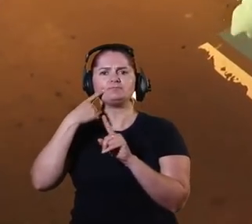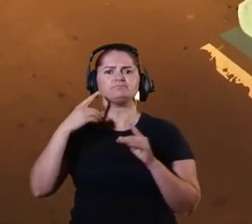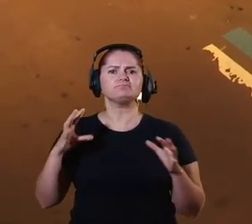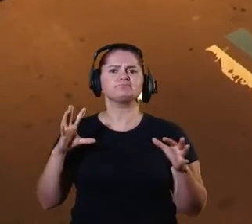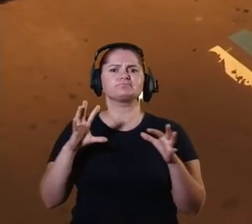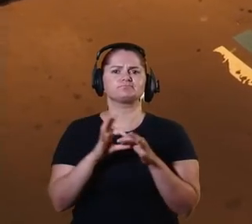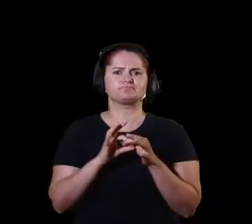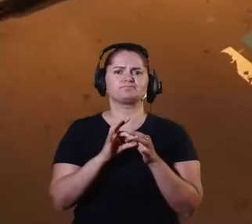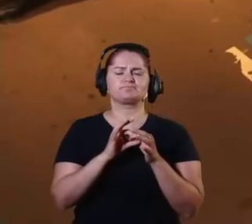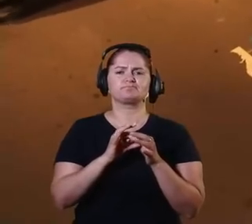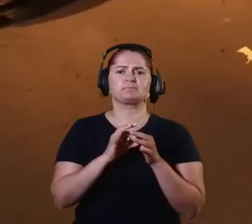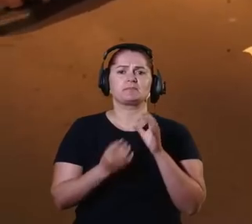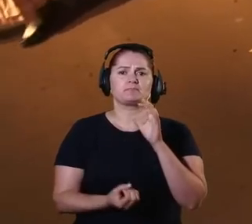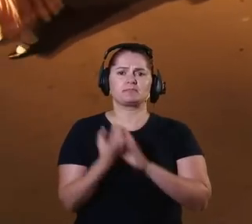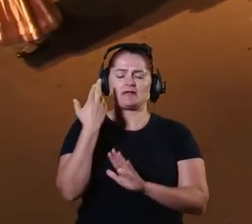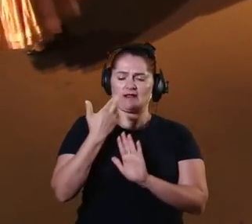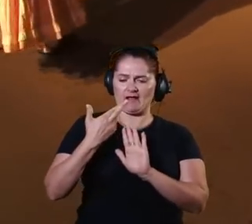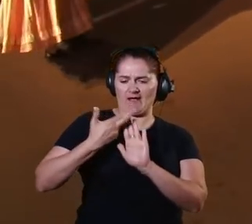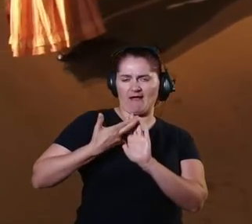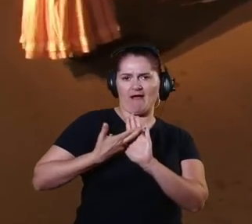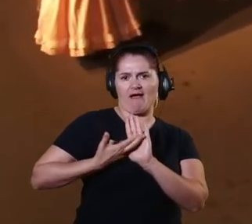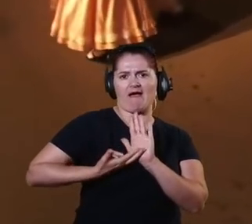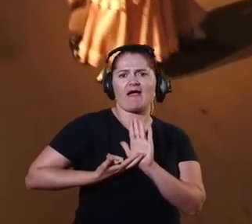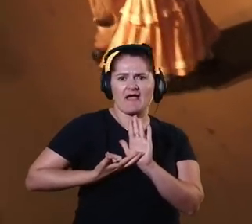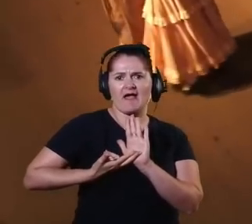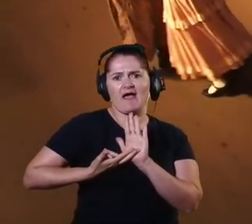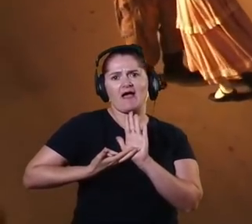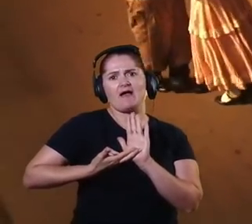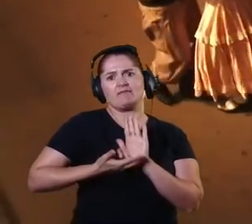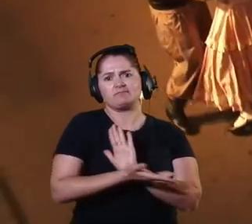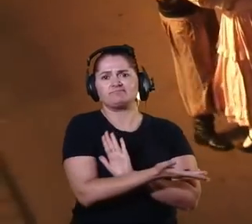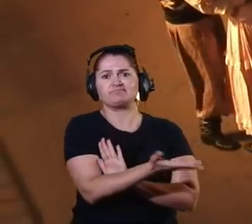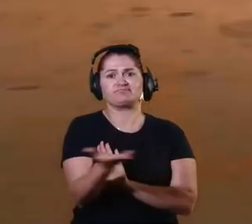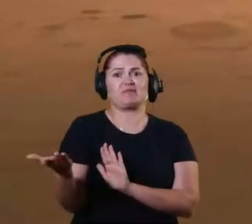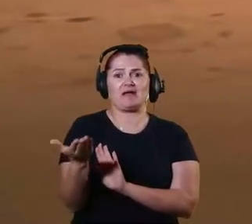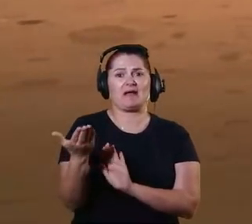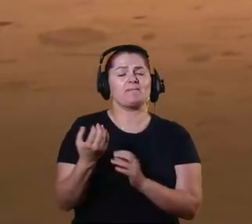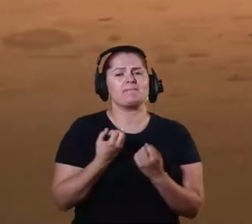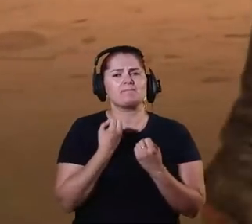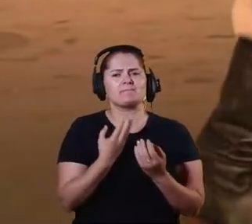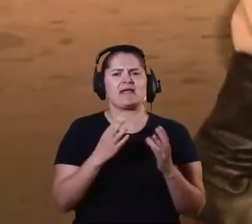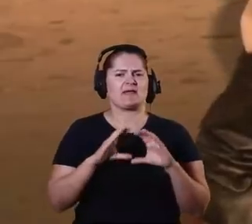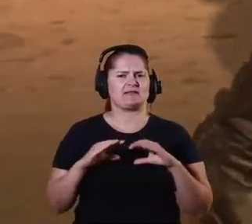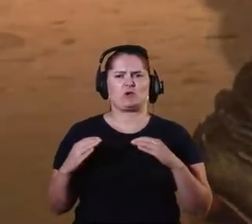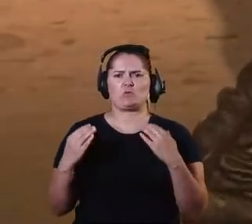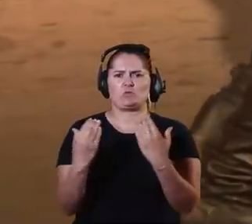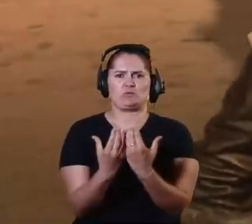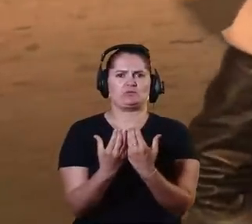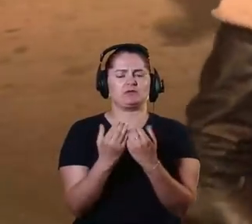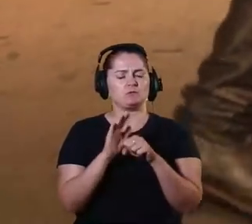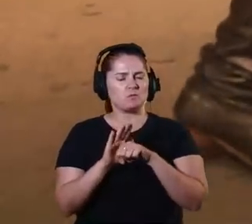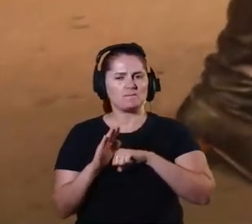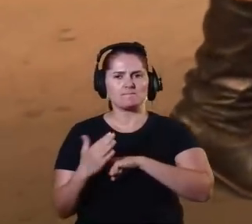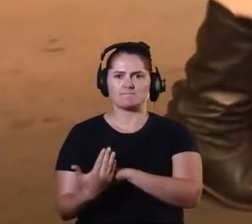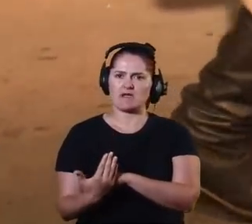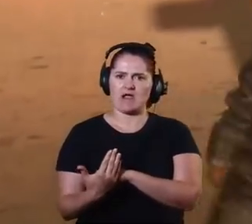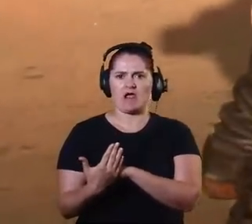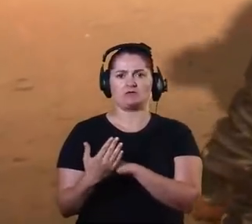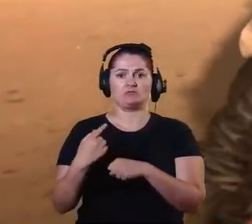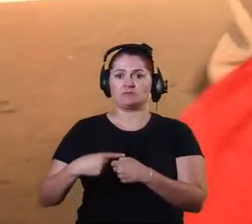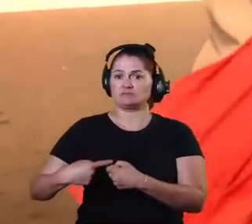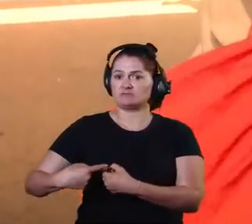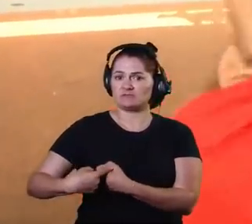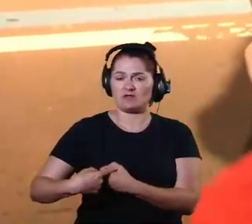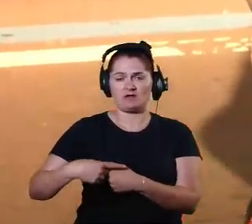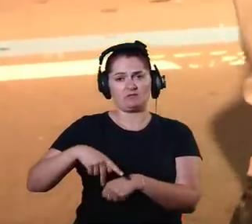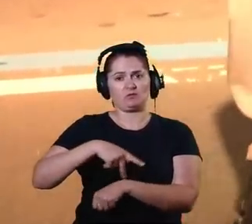ser conhecida, deve ser estabelecida para o bem de uma comunidade, de um bairro, de uma cidade,